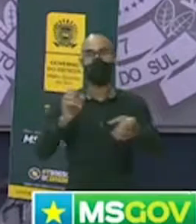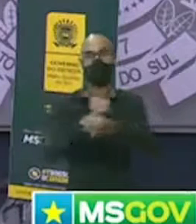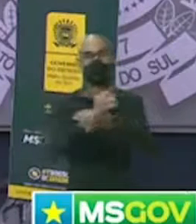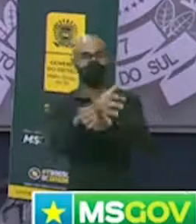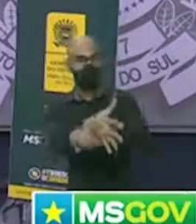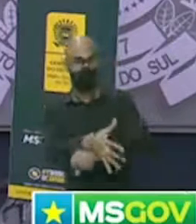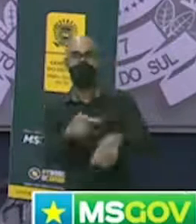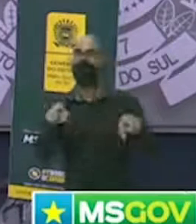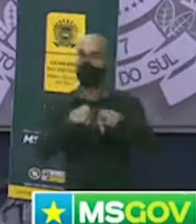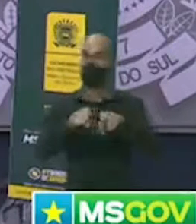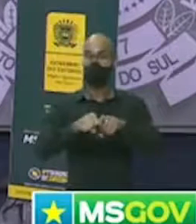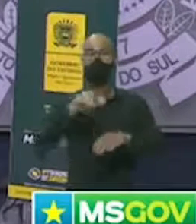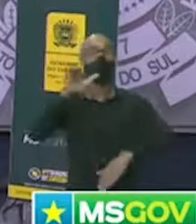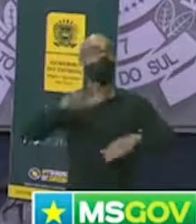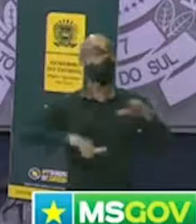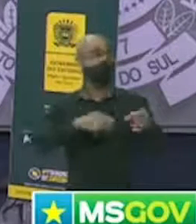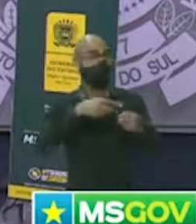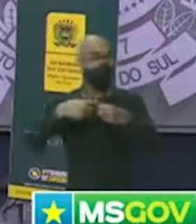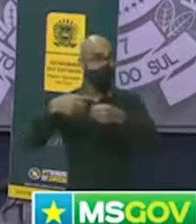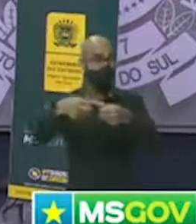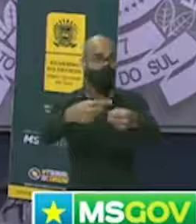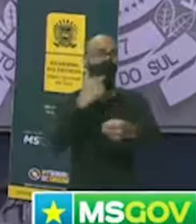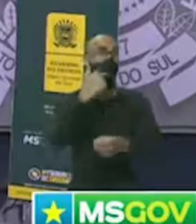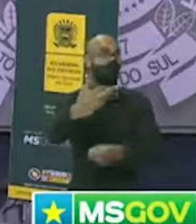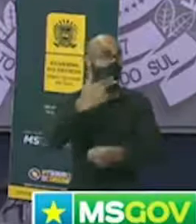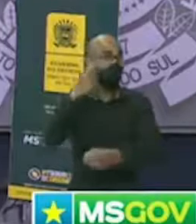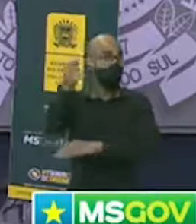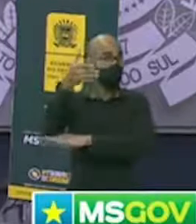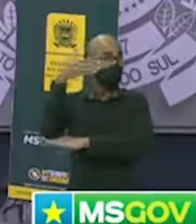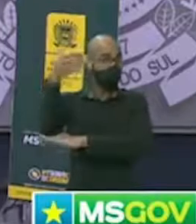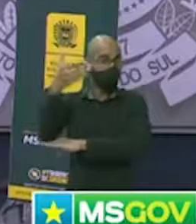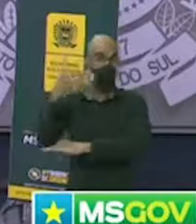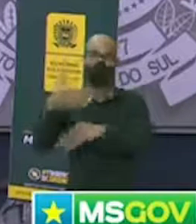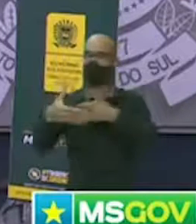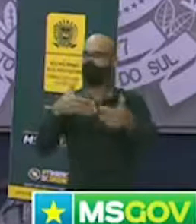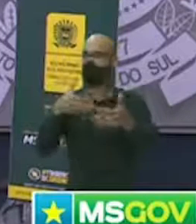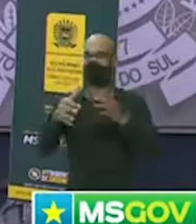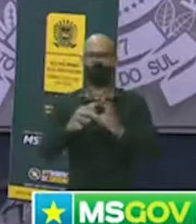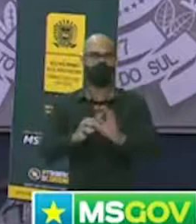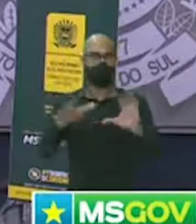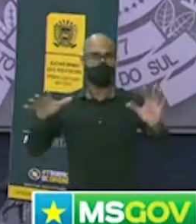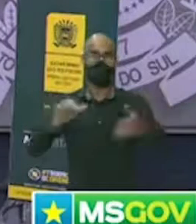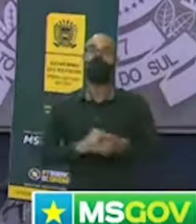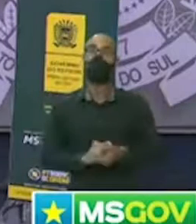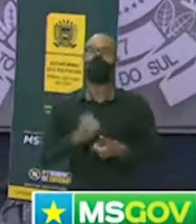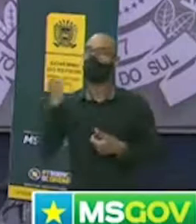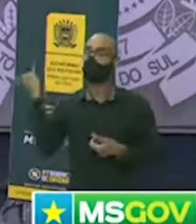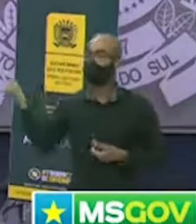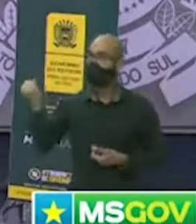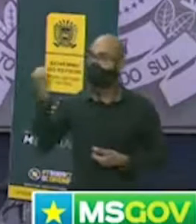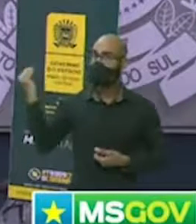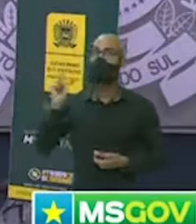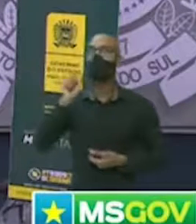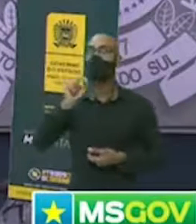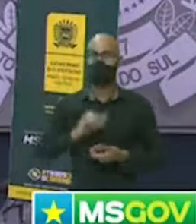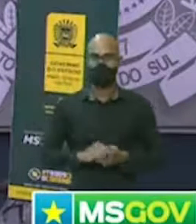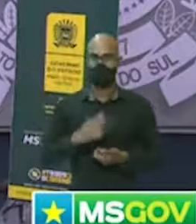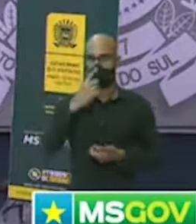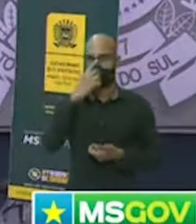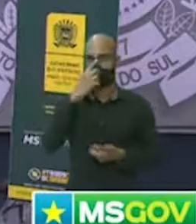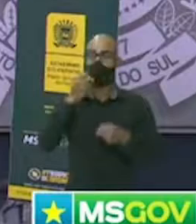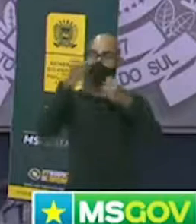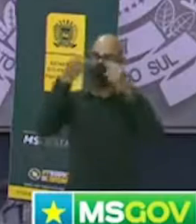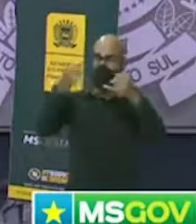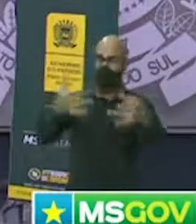tomar as suas decisões, mas eles estarão funcionando independente do horário. É importantíssimo